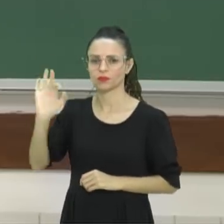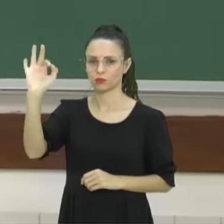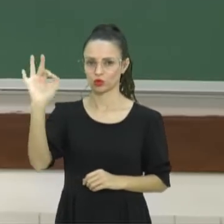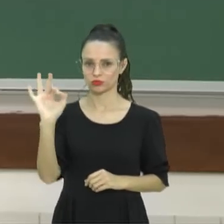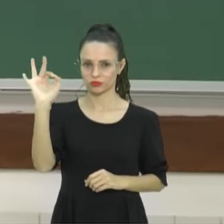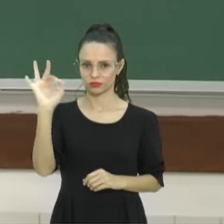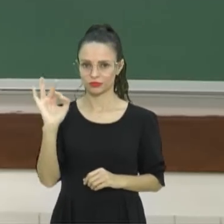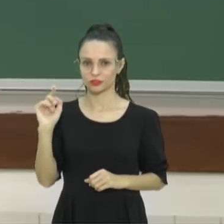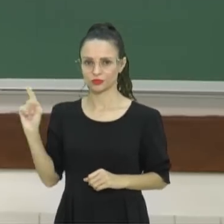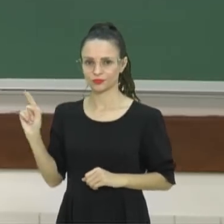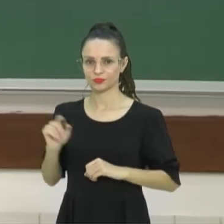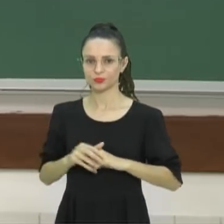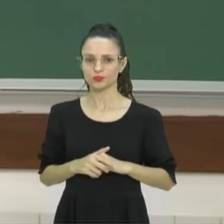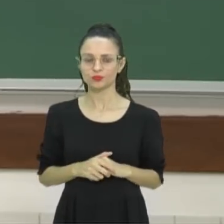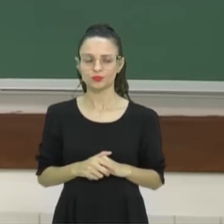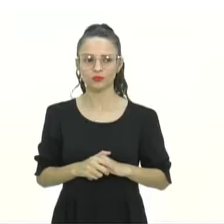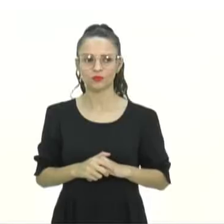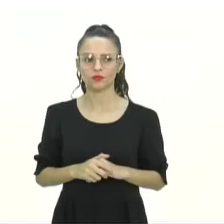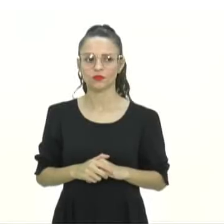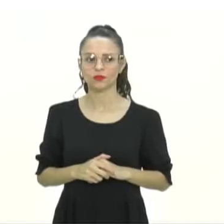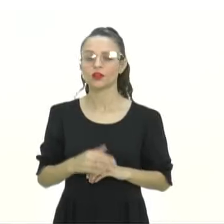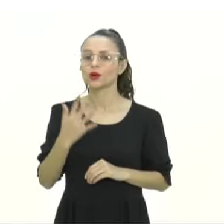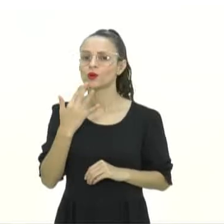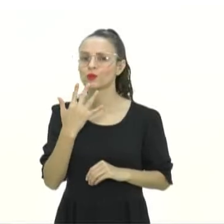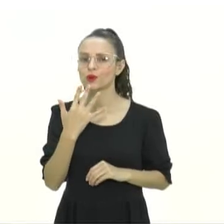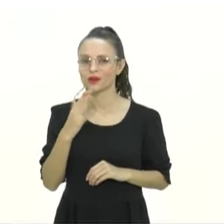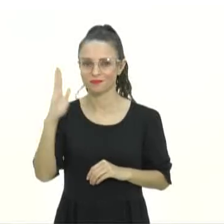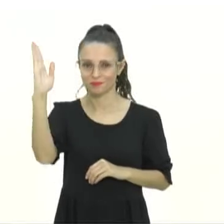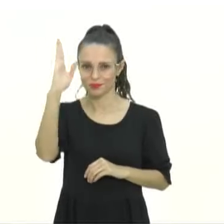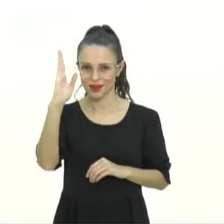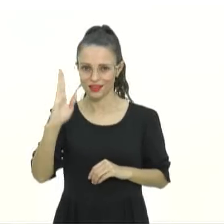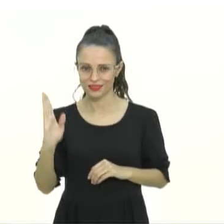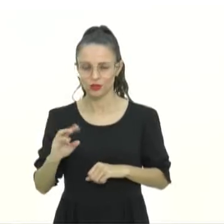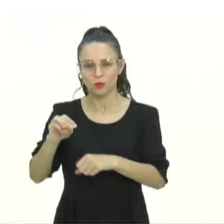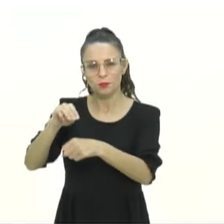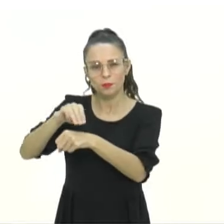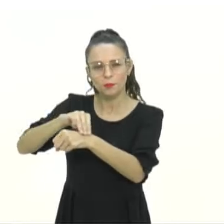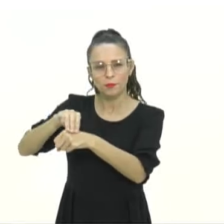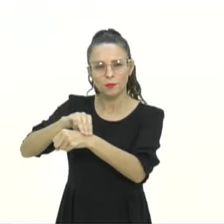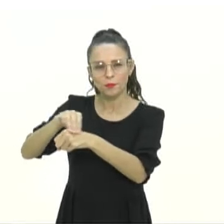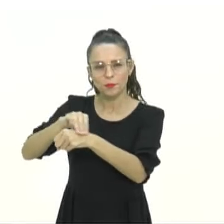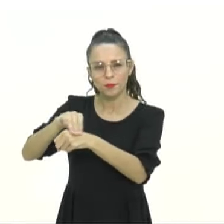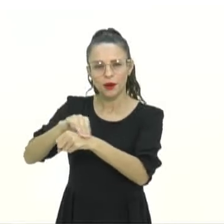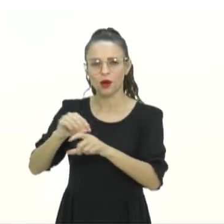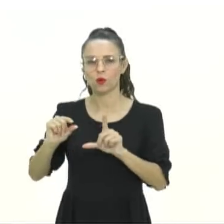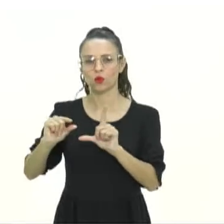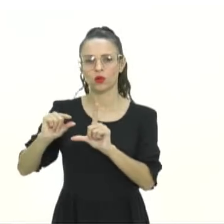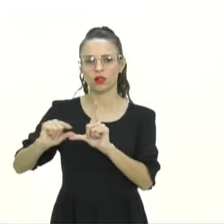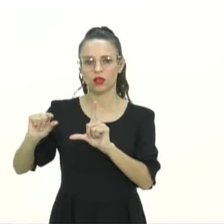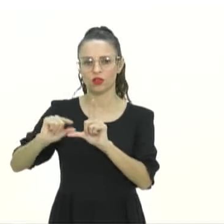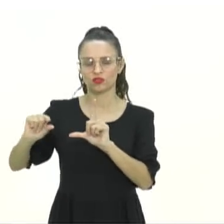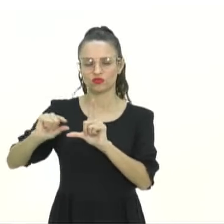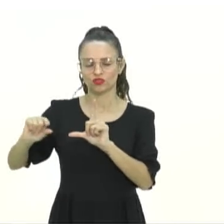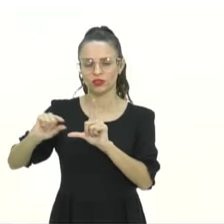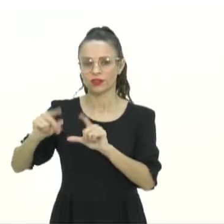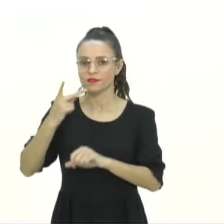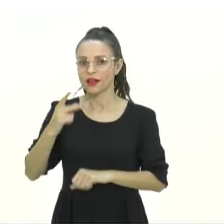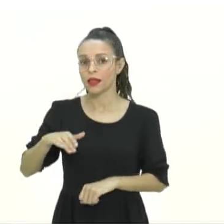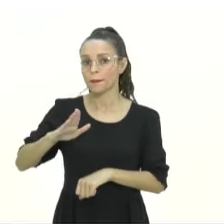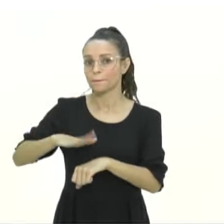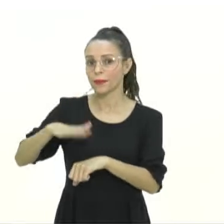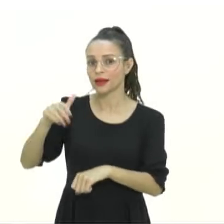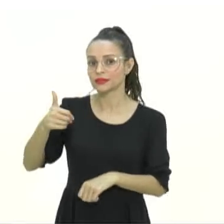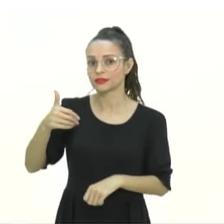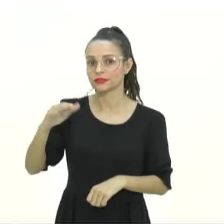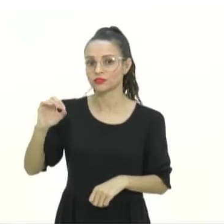porcentagem. Quando a gente vê que aquela cor do Brasil, que é o marronzinho, na legenda diz mais de 100,